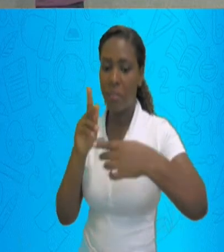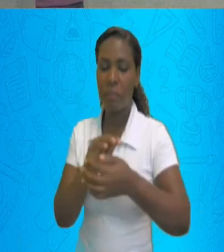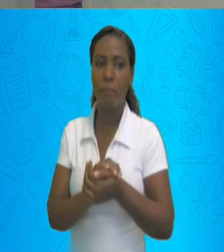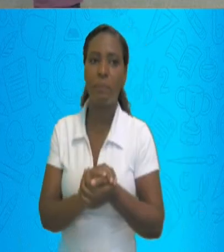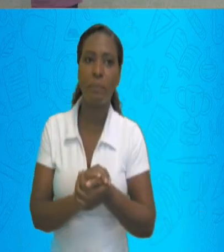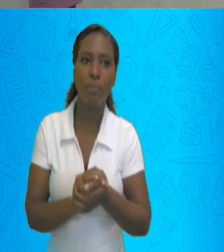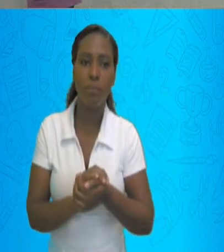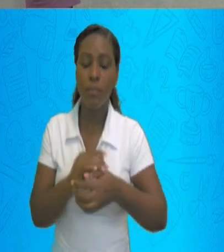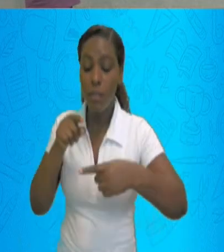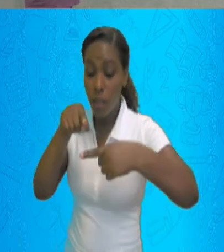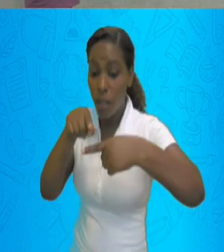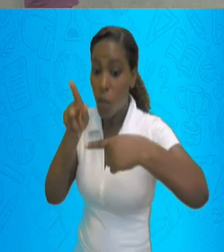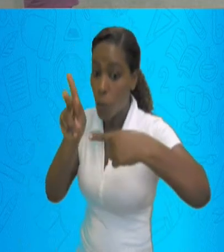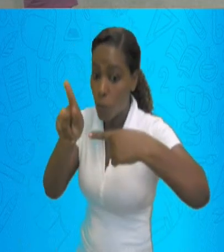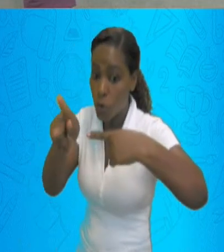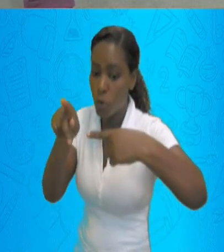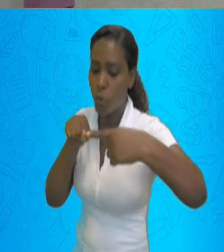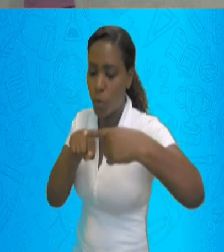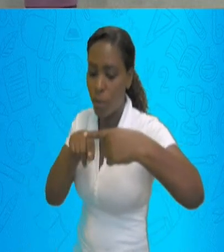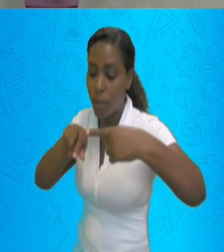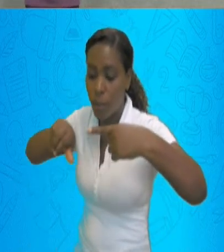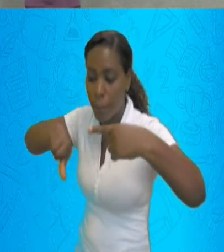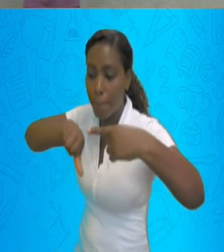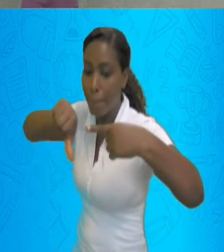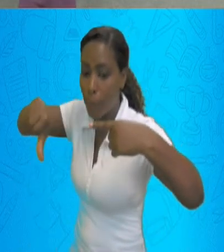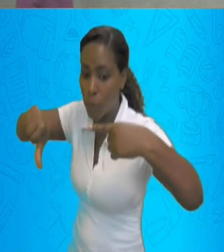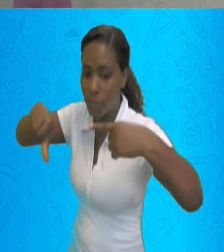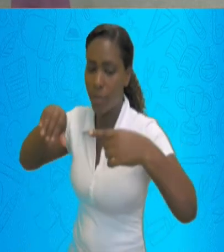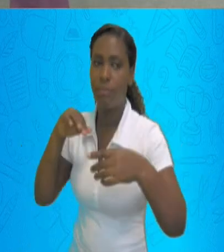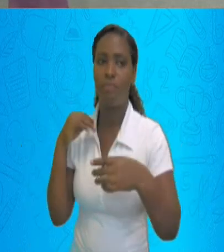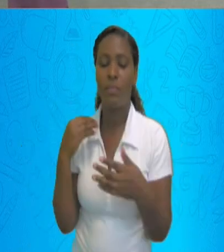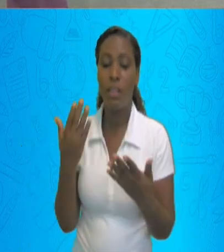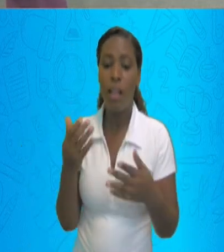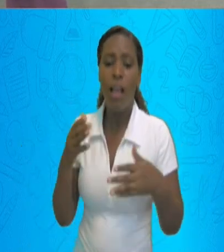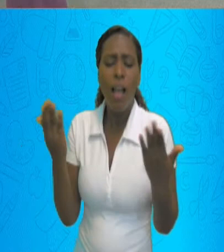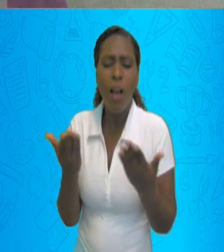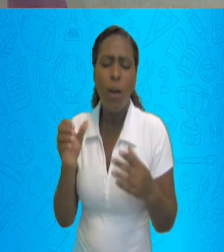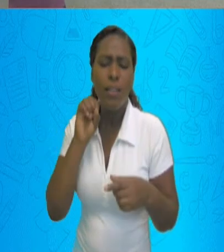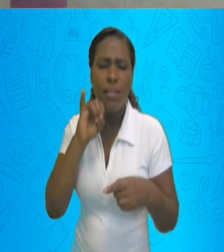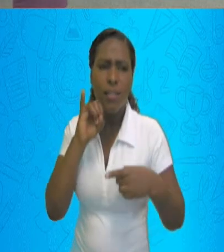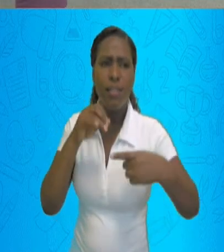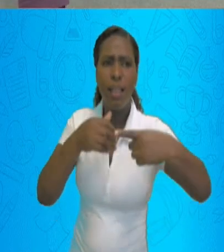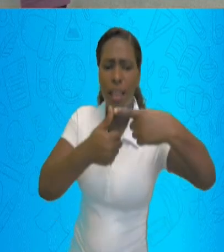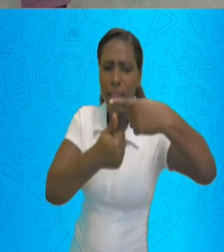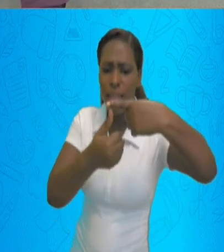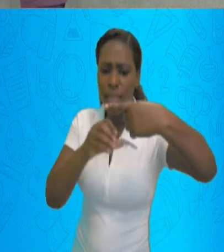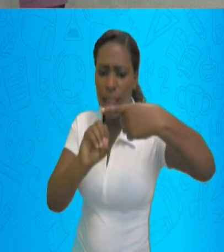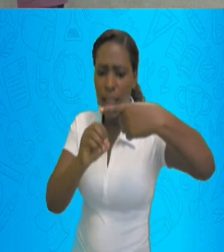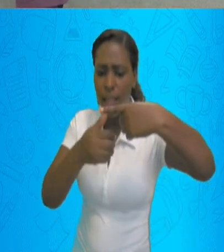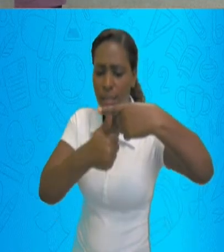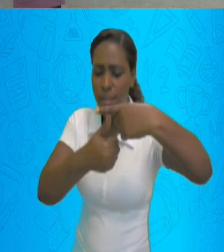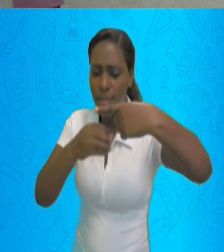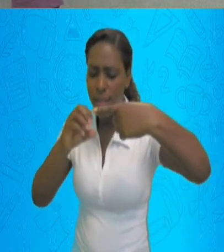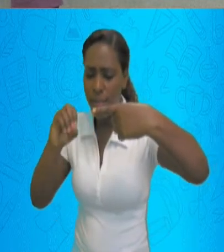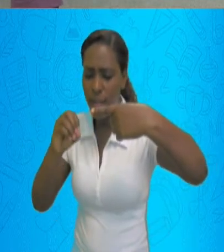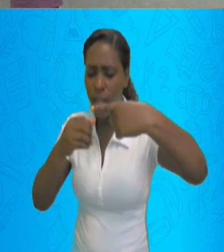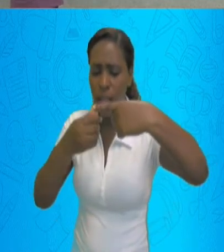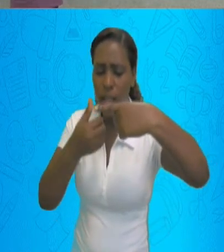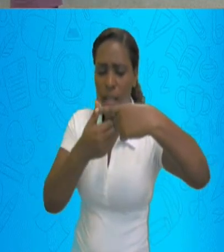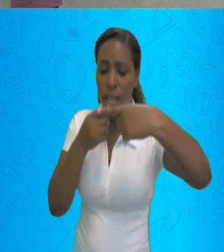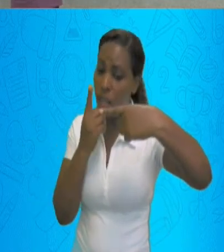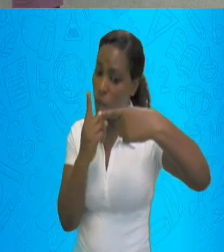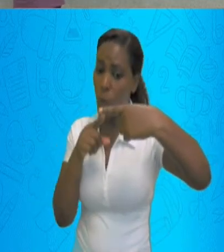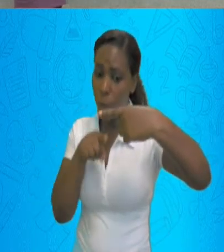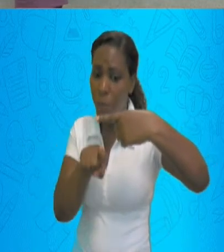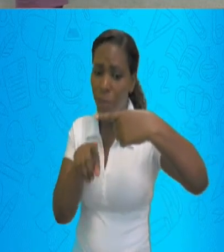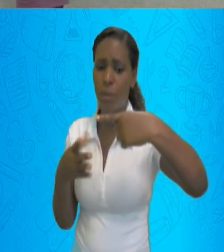10, 100 ou 1000, nós vamos ter uma outra nomenclatura quando o denominador for algum desses números.